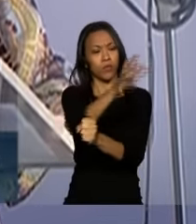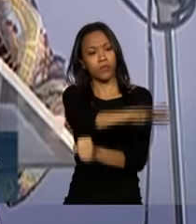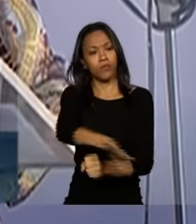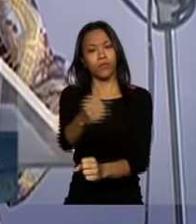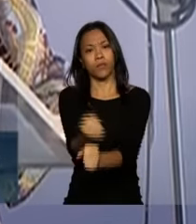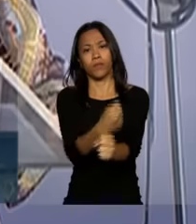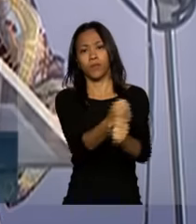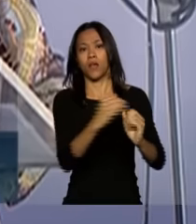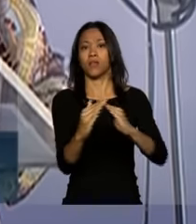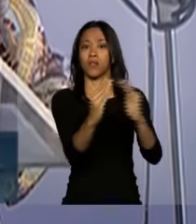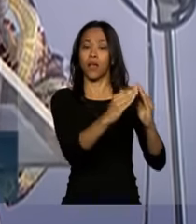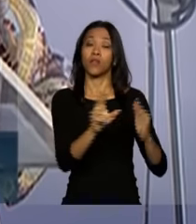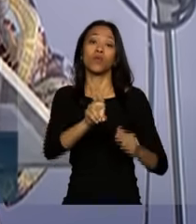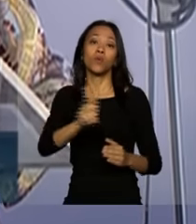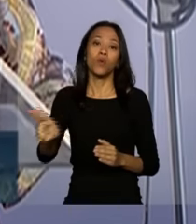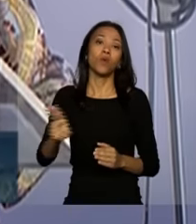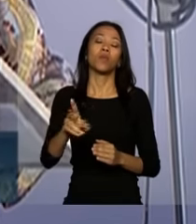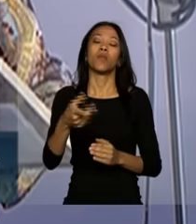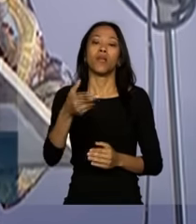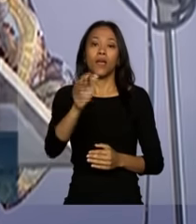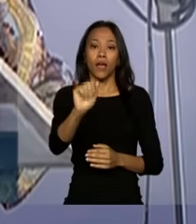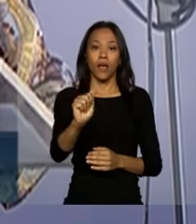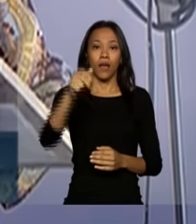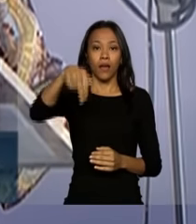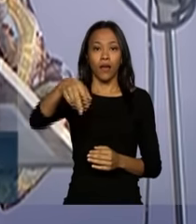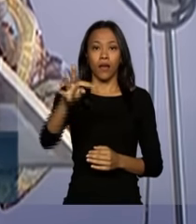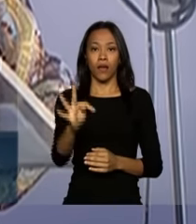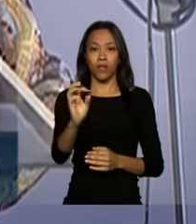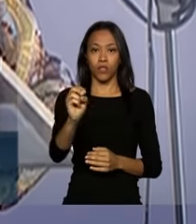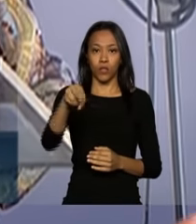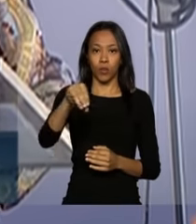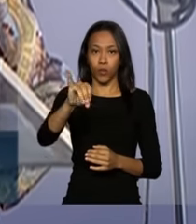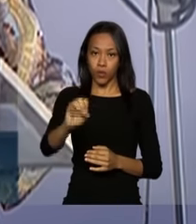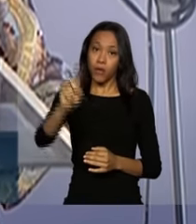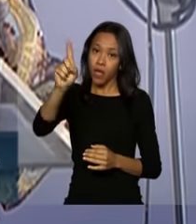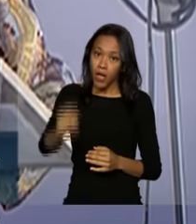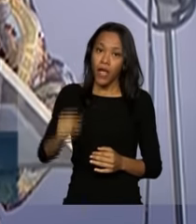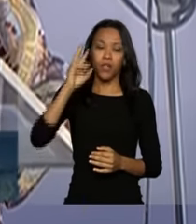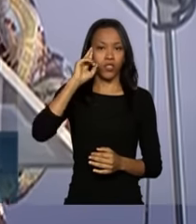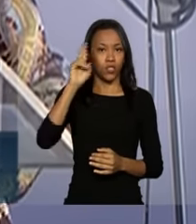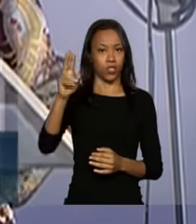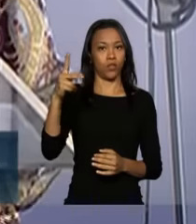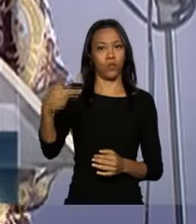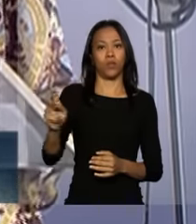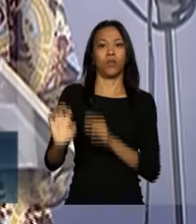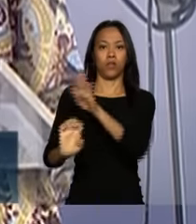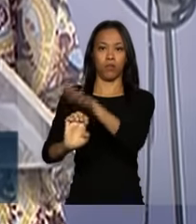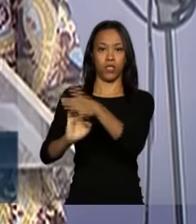senhor Antônio Santos Filgueiras, diretor da construtora Sertenge S.A.